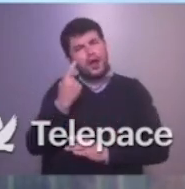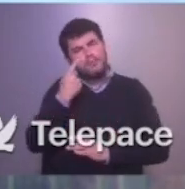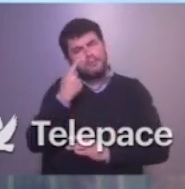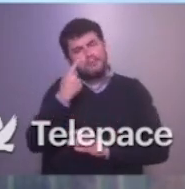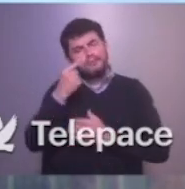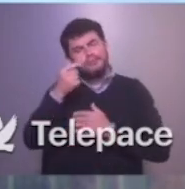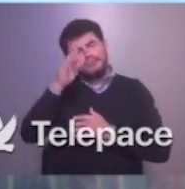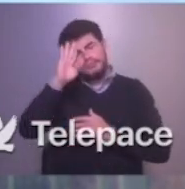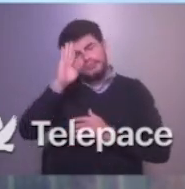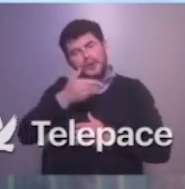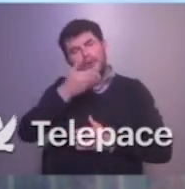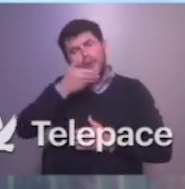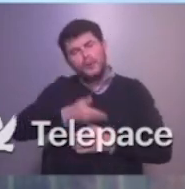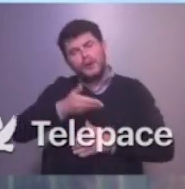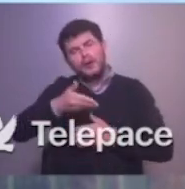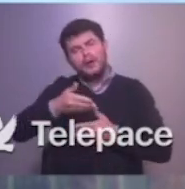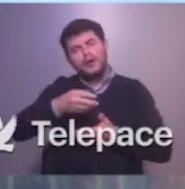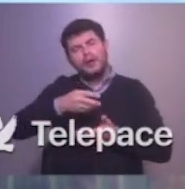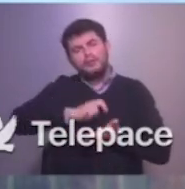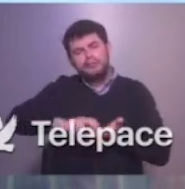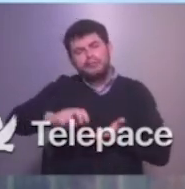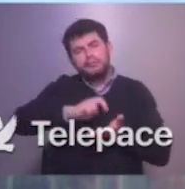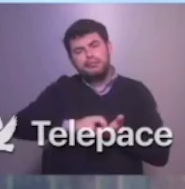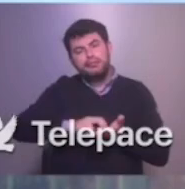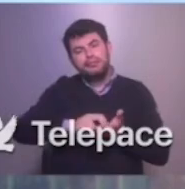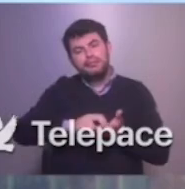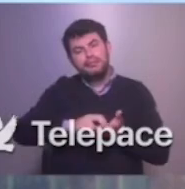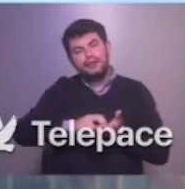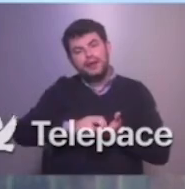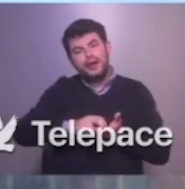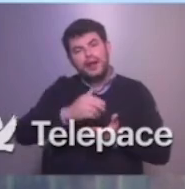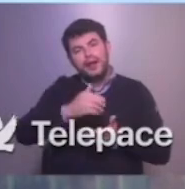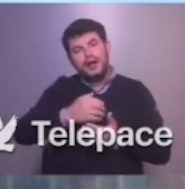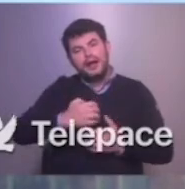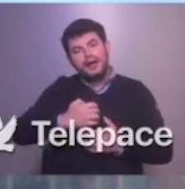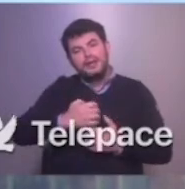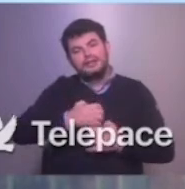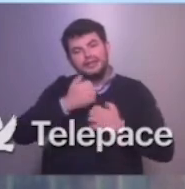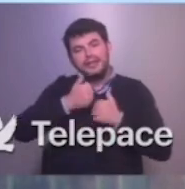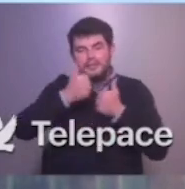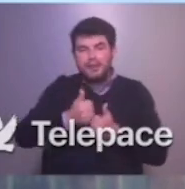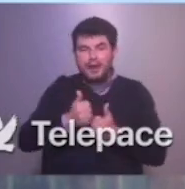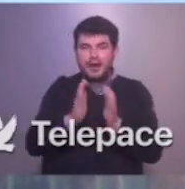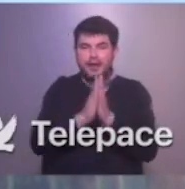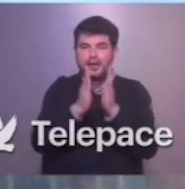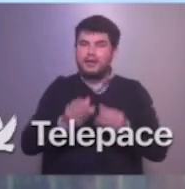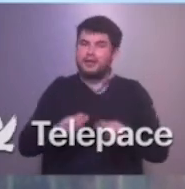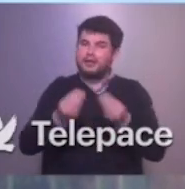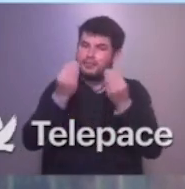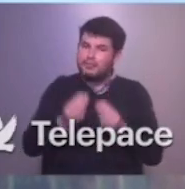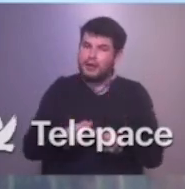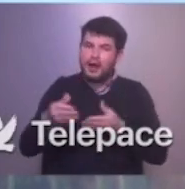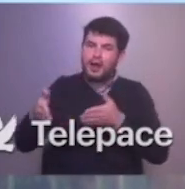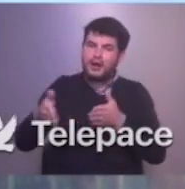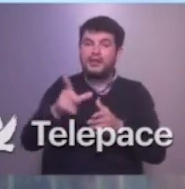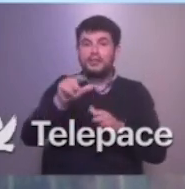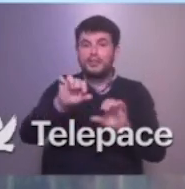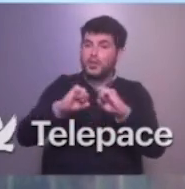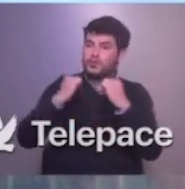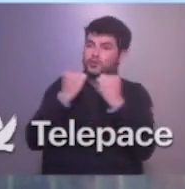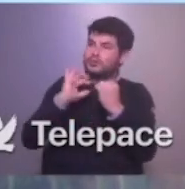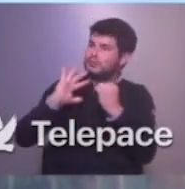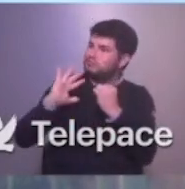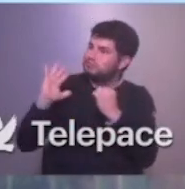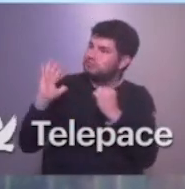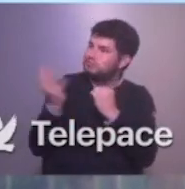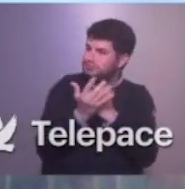saber percorrer para nosso bem, para bem da Igreja, para bem da própria sociedade que